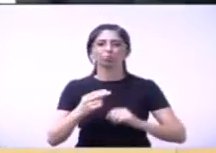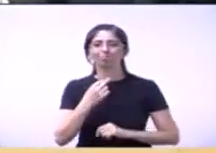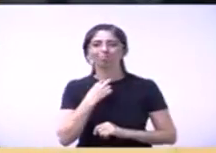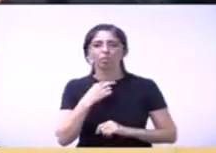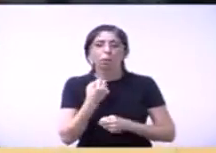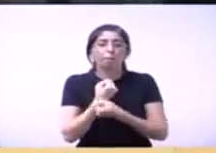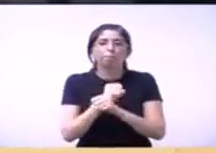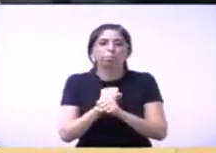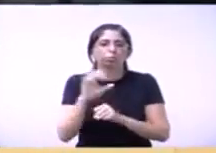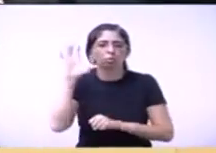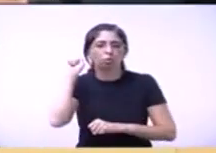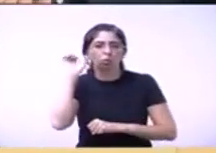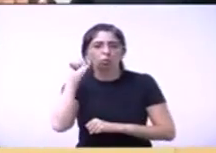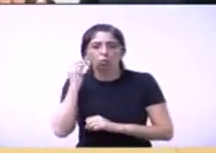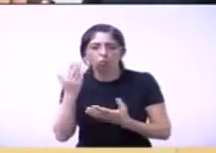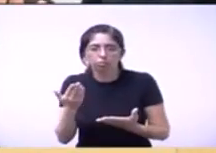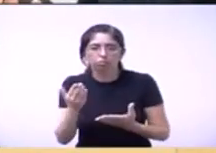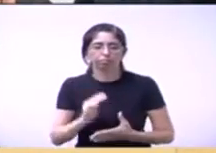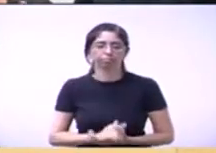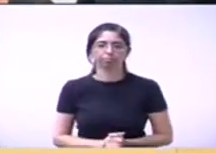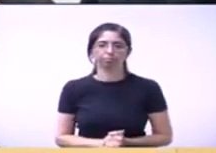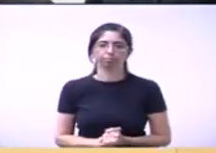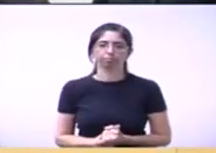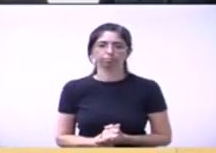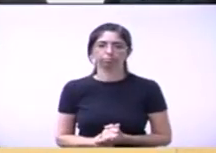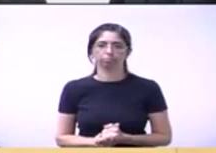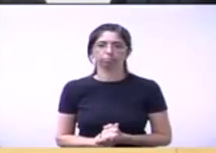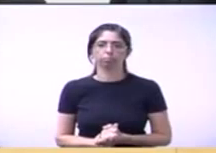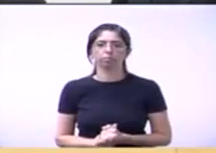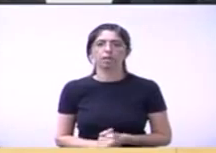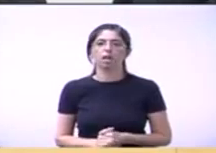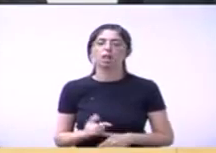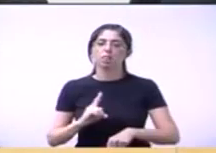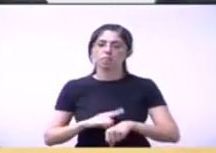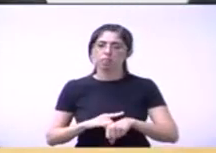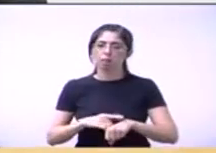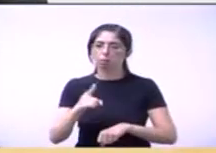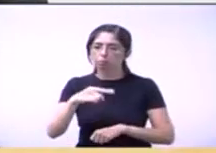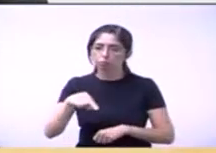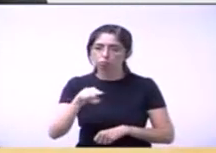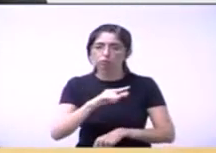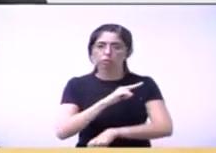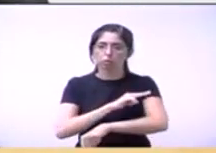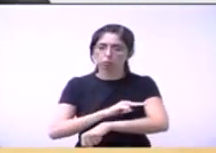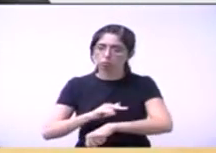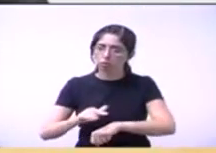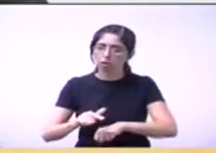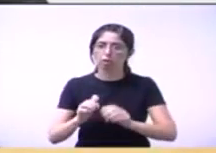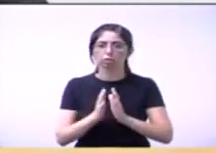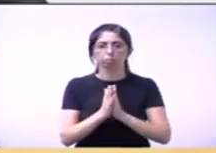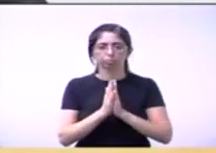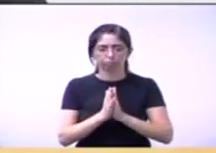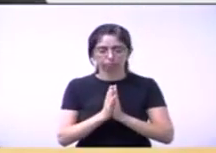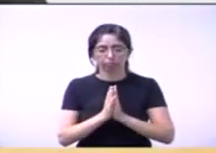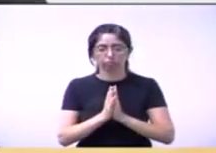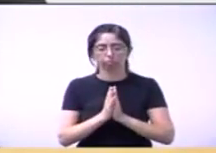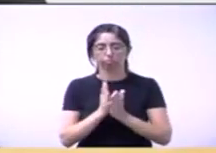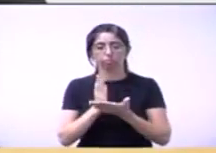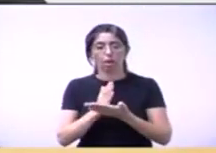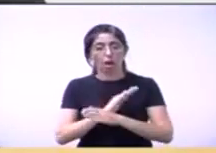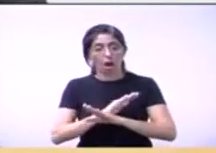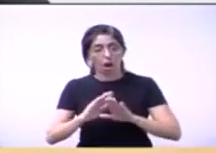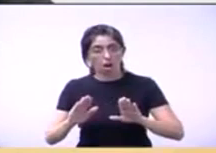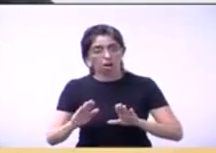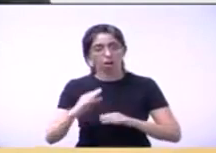os senhores ficam à vontade, eu dou tempo para os senhores manifestarem, mas, por favor, eu sei que vocês são pessoas educadas, deixa a vereadora terminar. Por